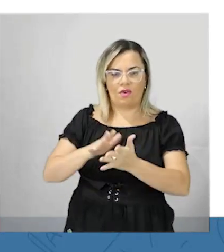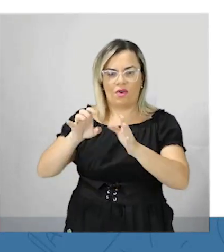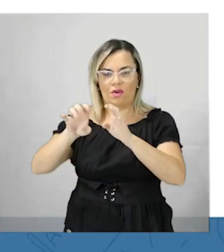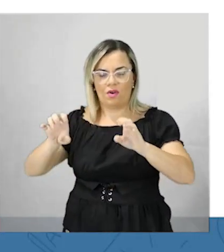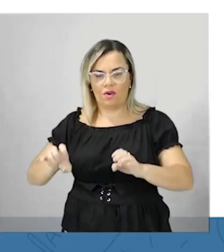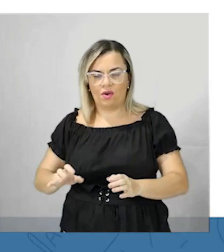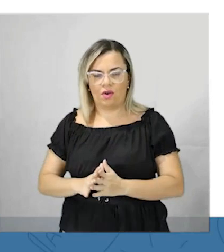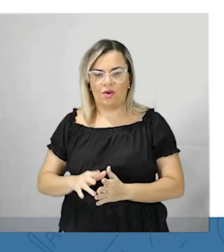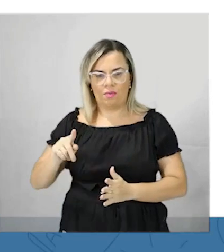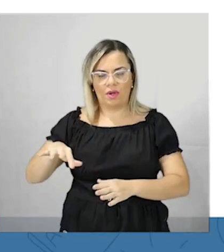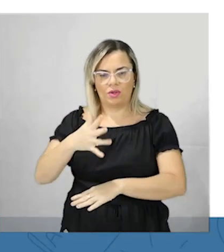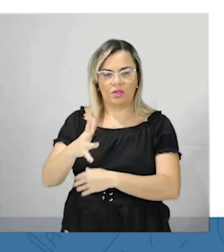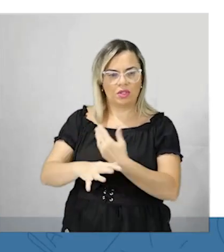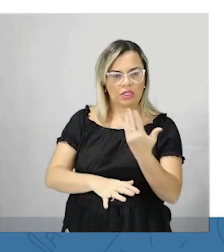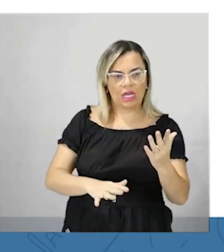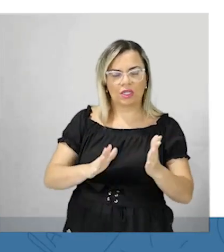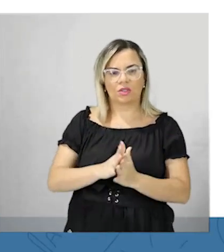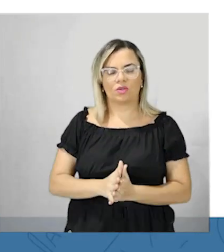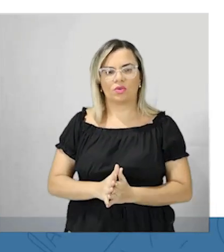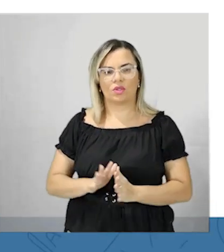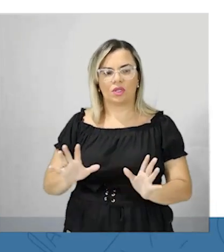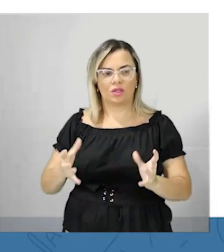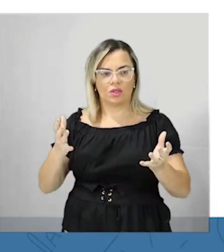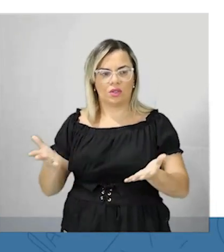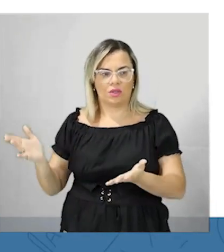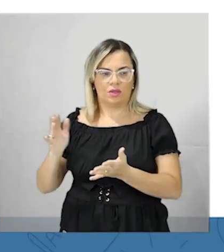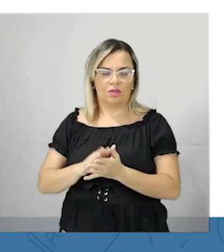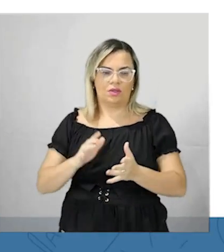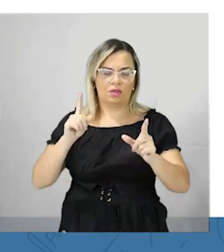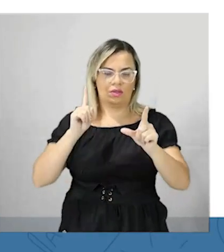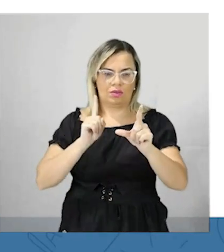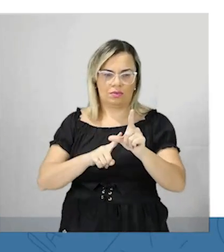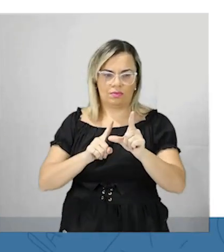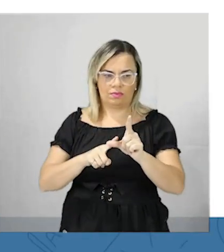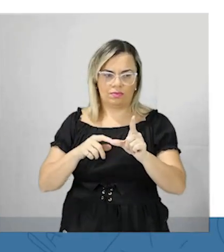pelos processos naturais, tá? Que são, no caso,